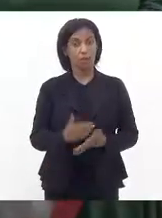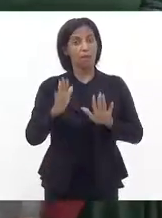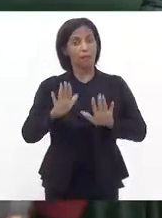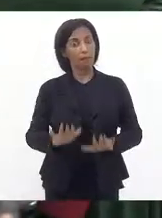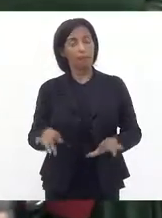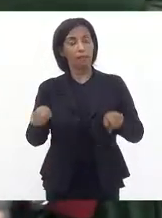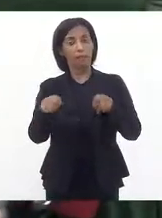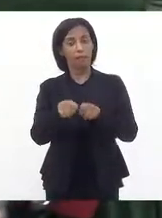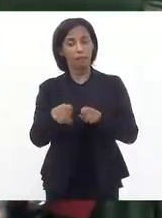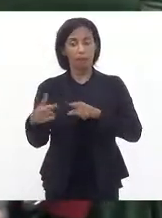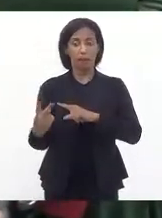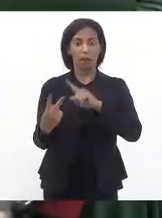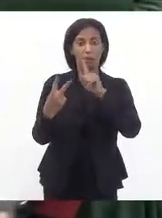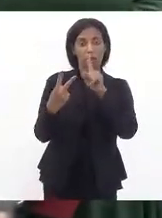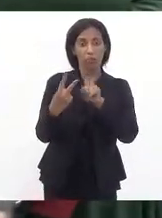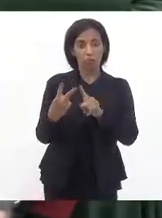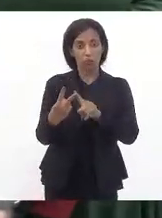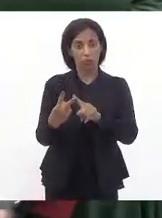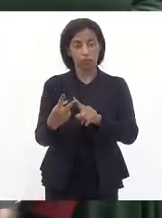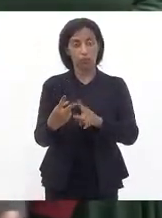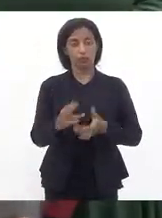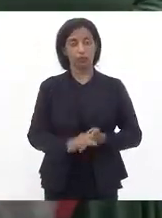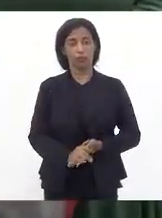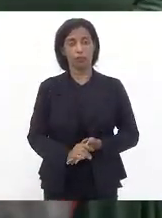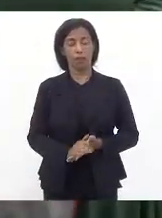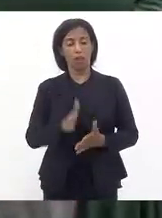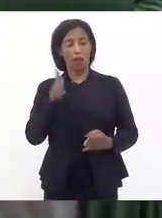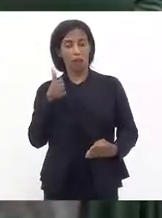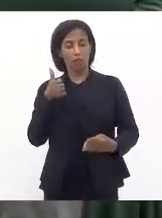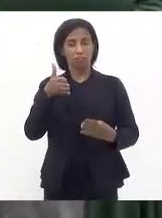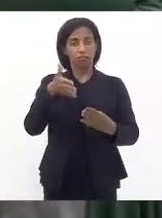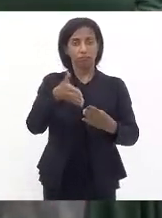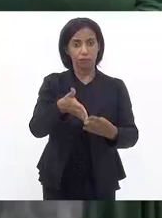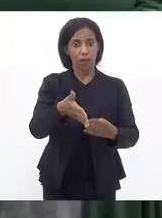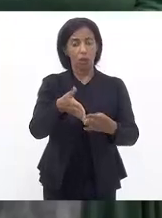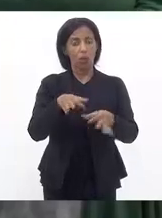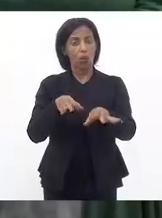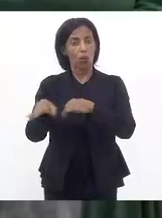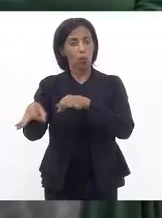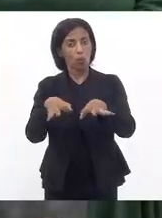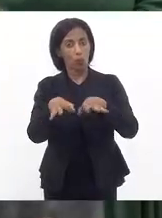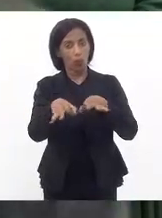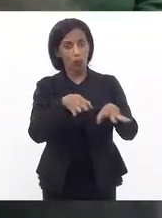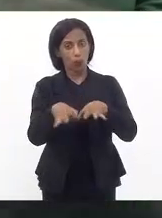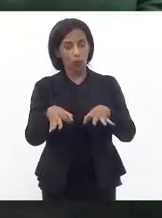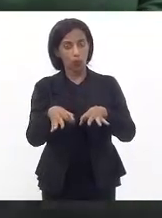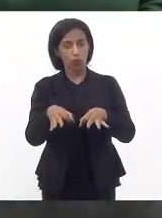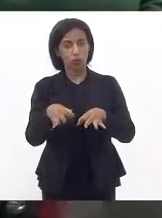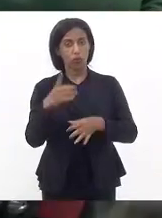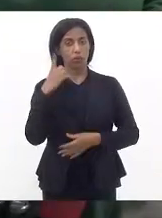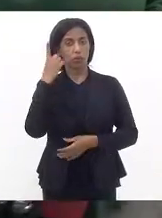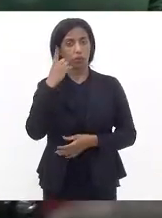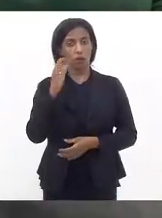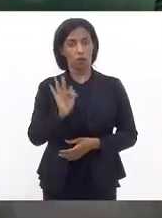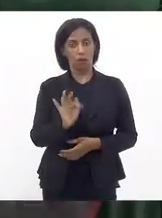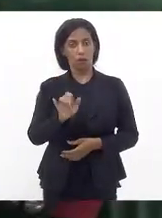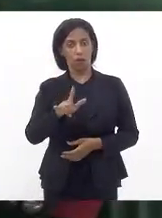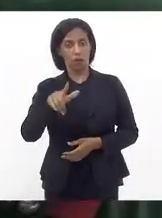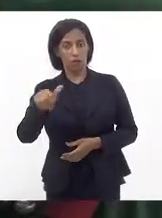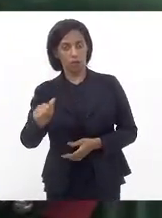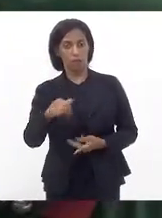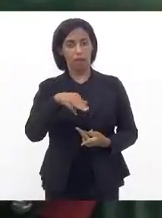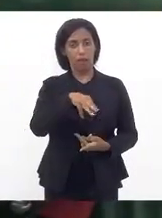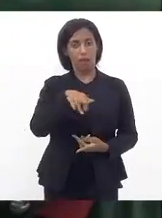Entretanto a segunda vertente e que afeta diretamente o projeto do deputado Felipe Soares e deputado